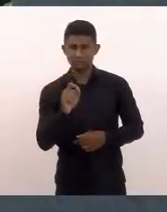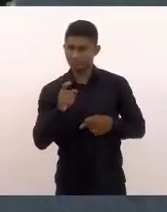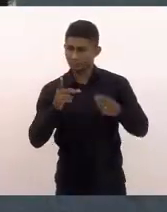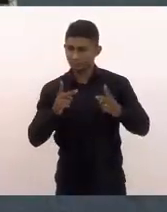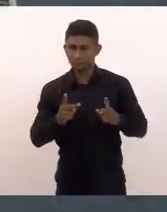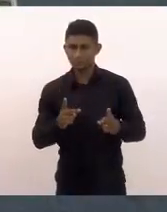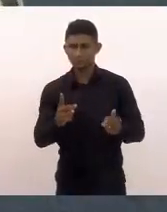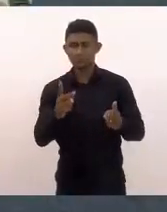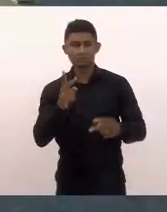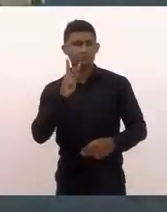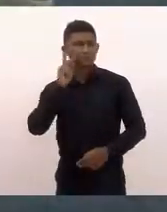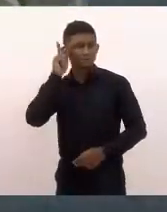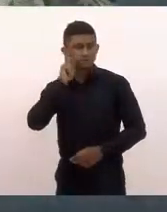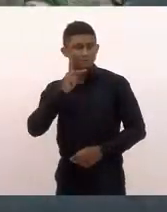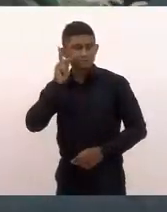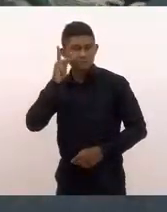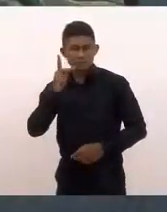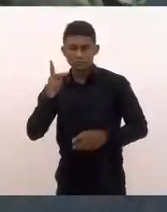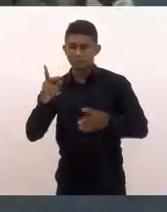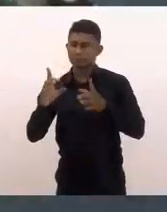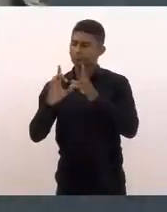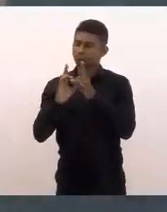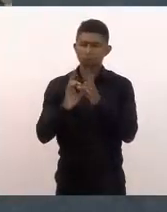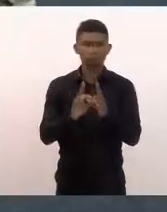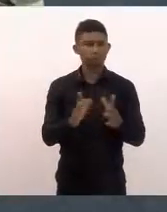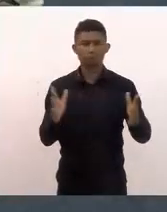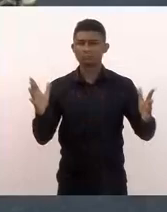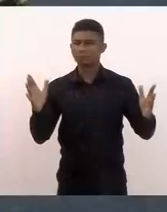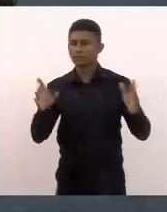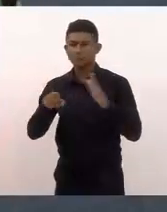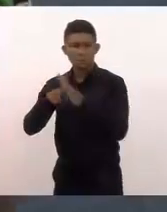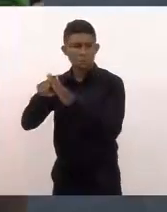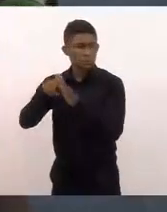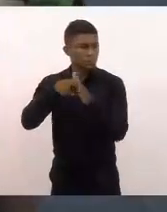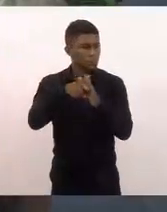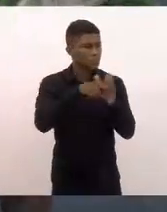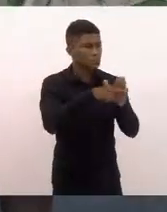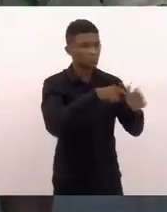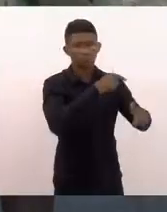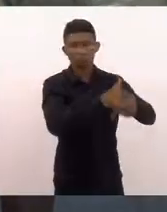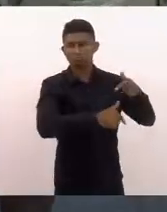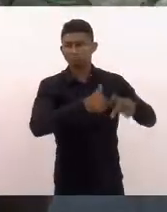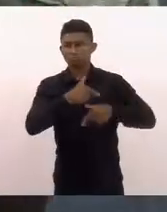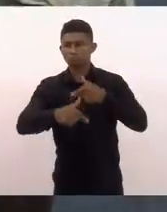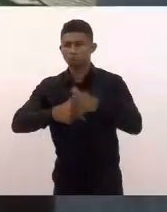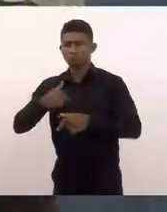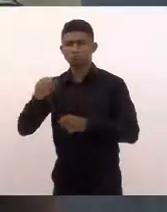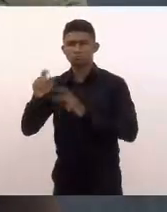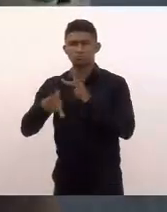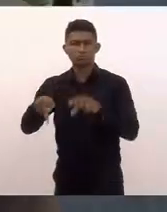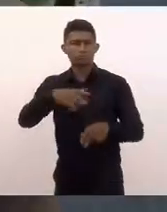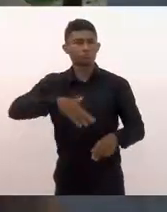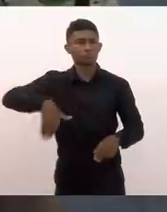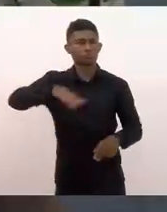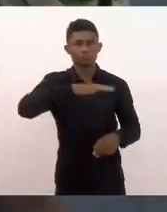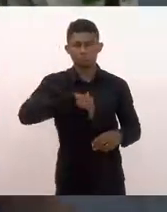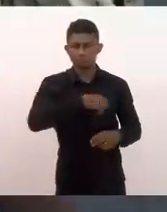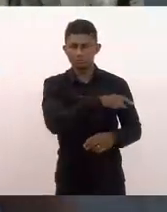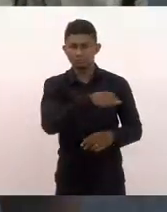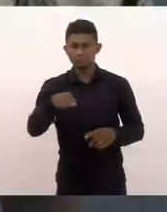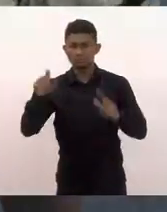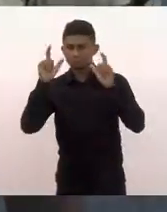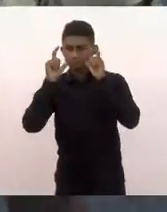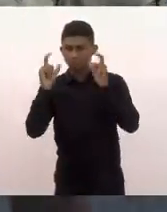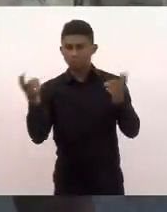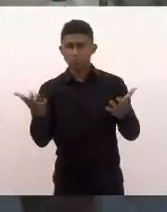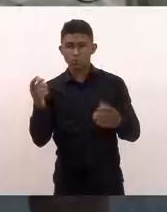mandato independente, trabalhando, fiscalizando e defendendo os interesses da população. E hoje, ao estrear aqui,